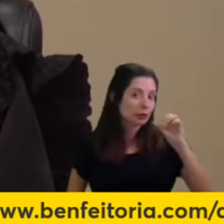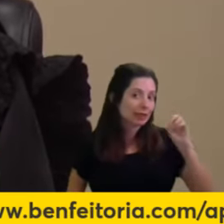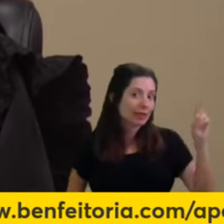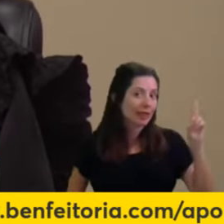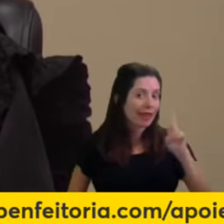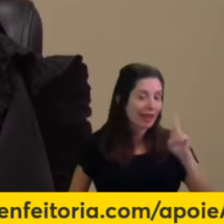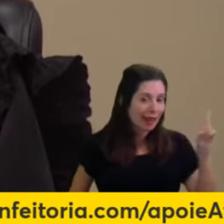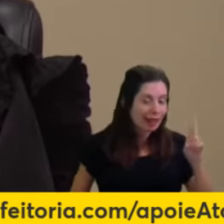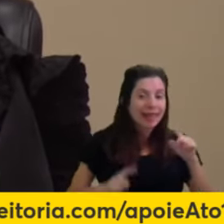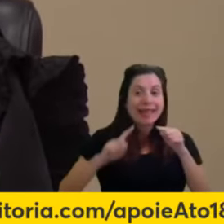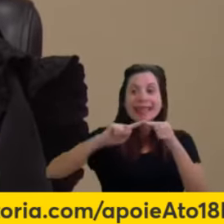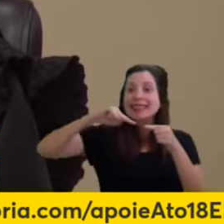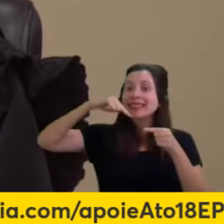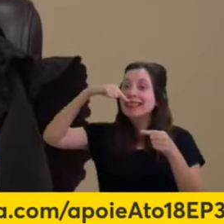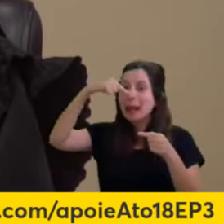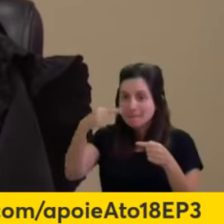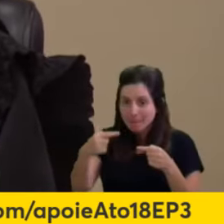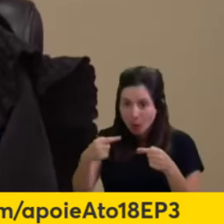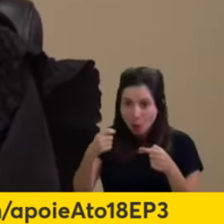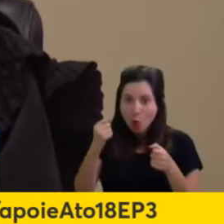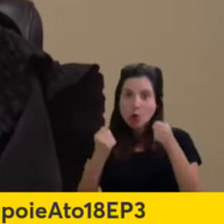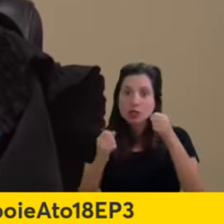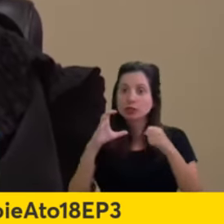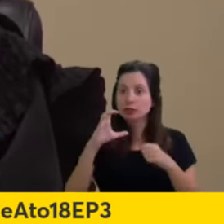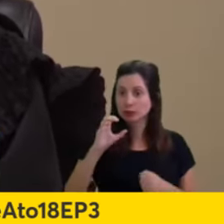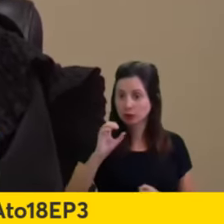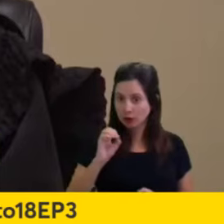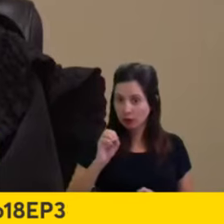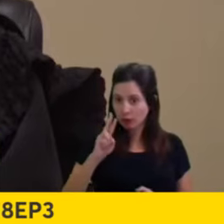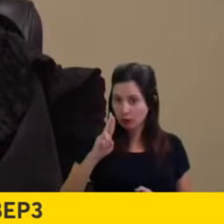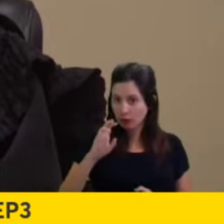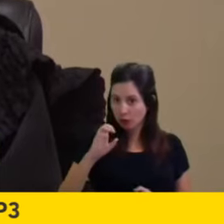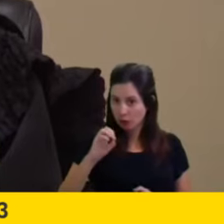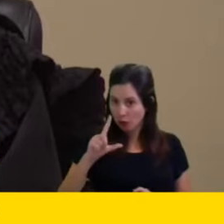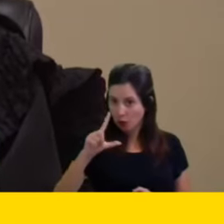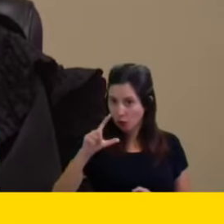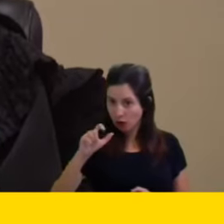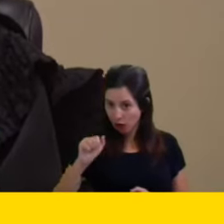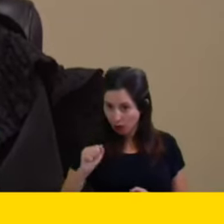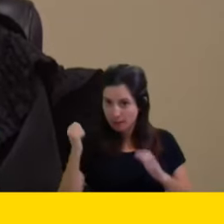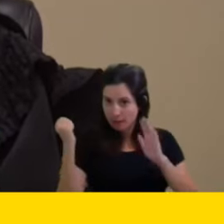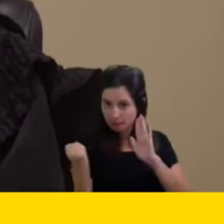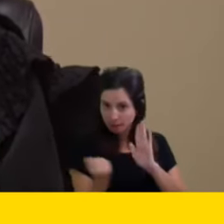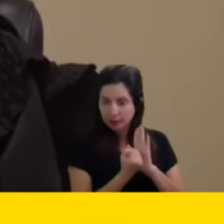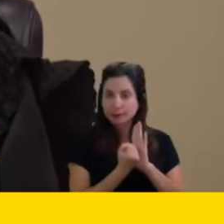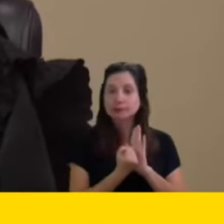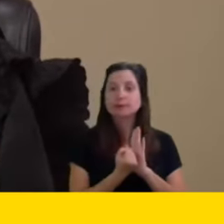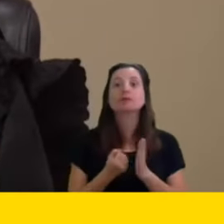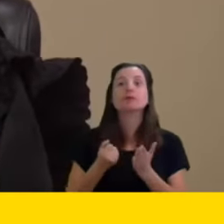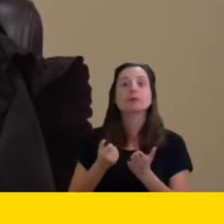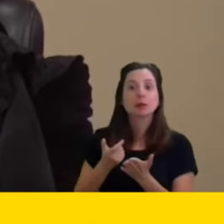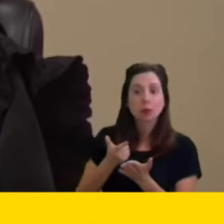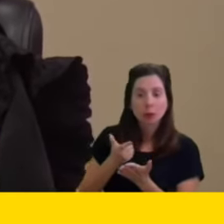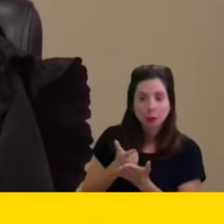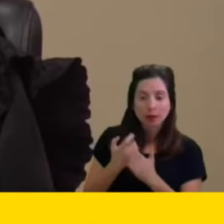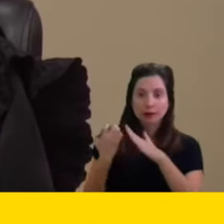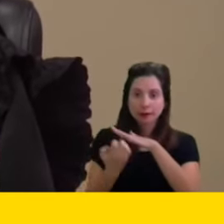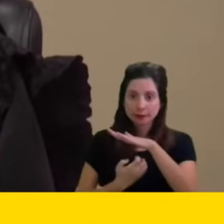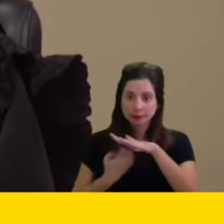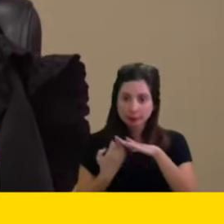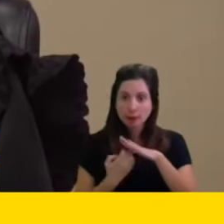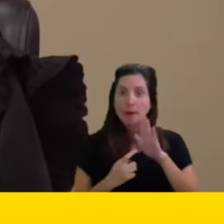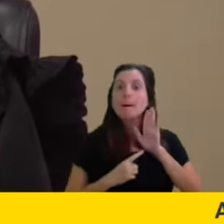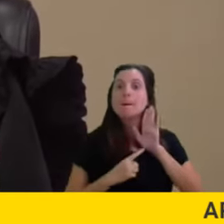um Corolla por valor de r$ 18.000 comprado da aut Smart Comércio de Veículos eirl daí mostra-se